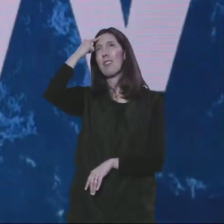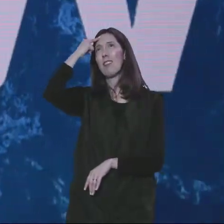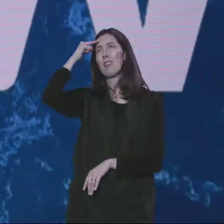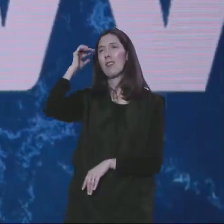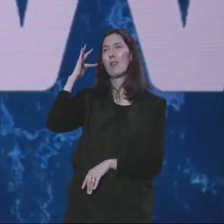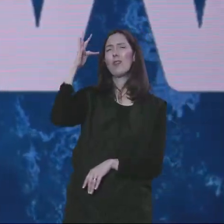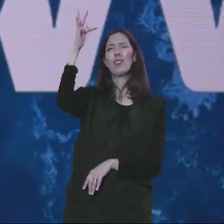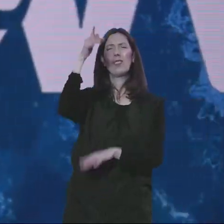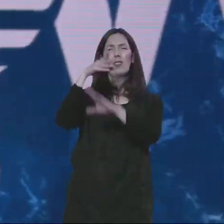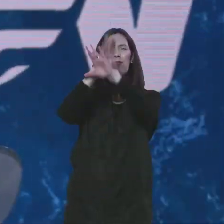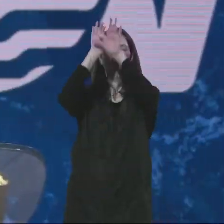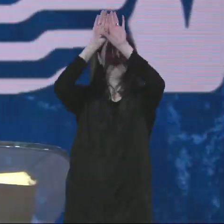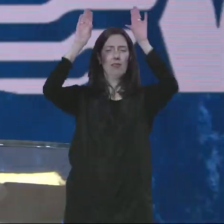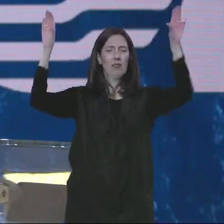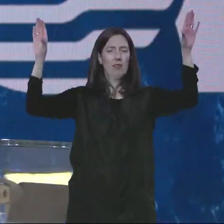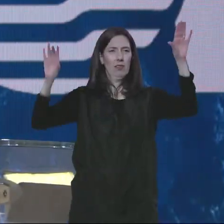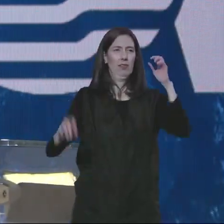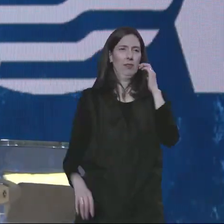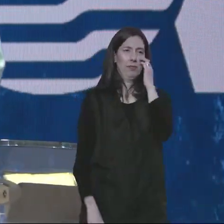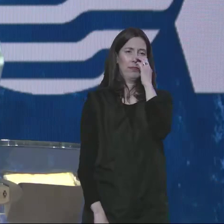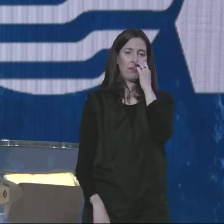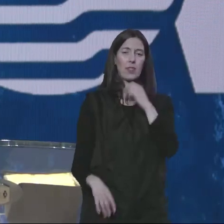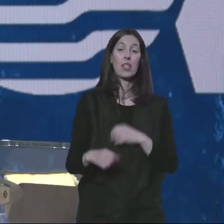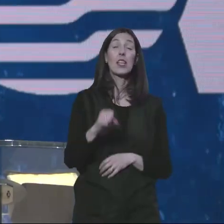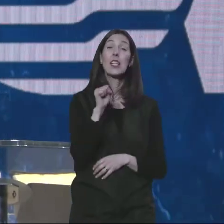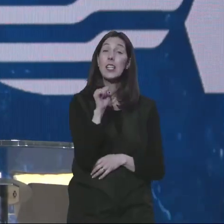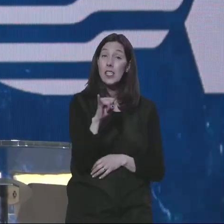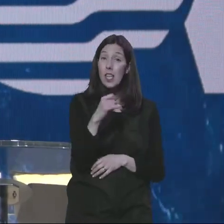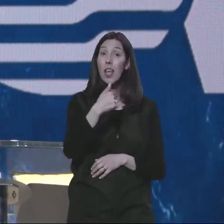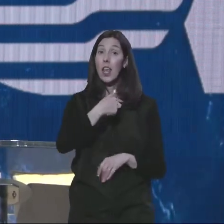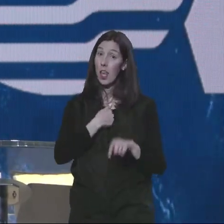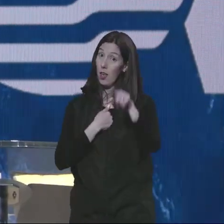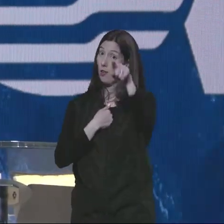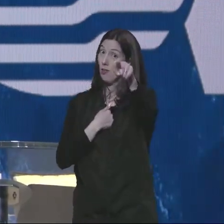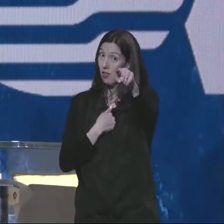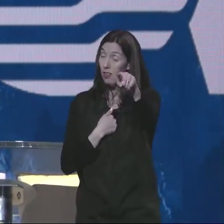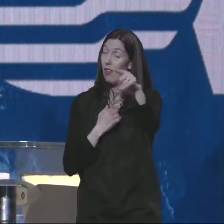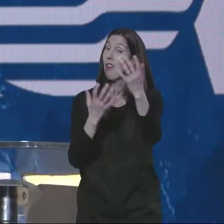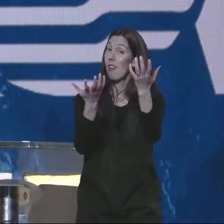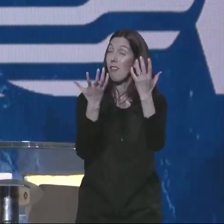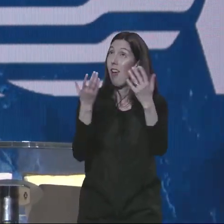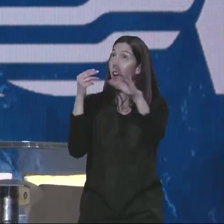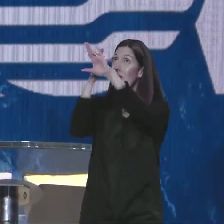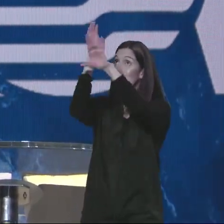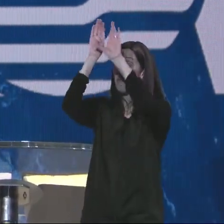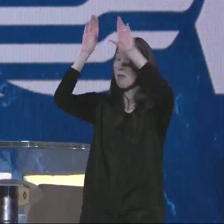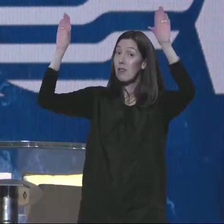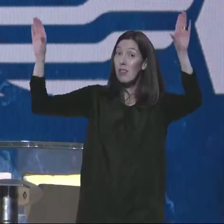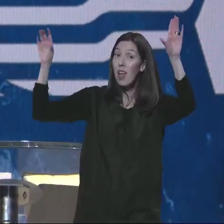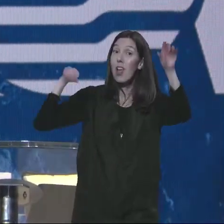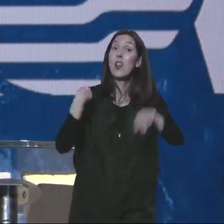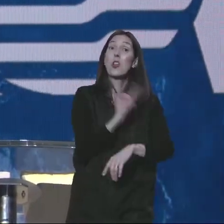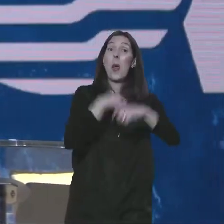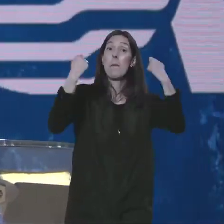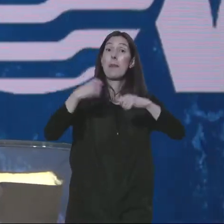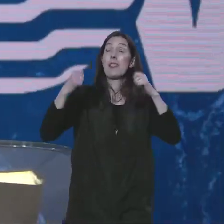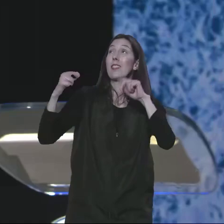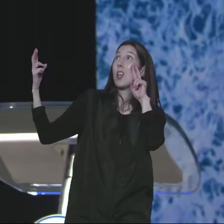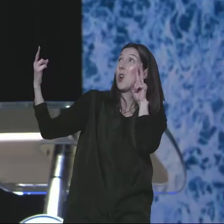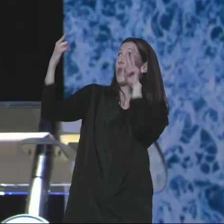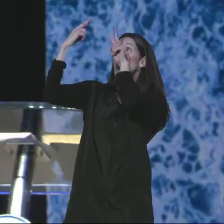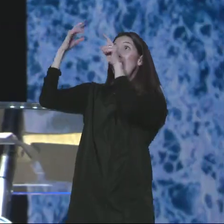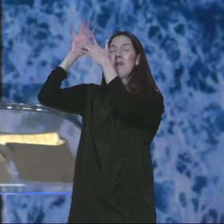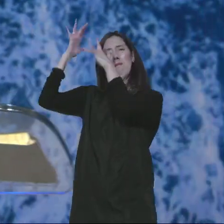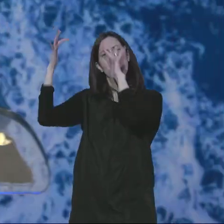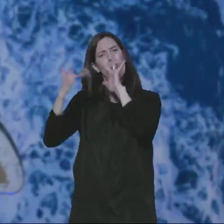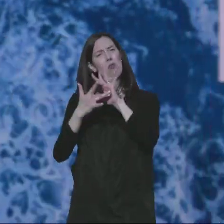E se eu e você queremos chegar lá, nós temos que olhar para Jesus, porque Ele nos dá graça o suficiente para chegar lá. E